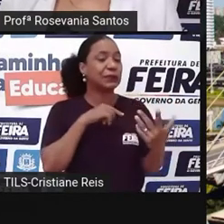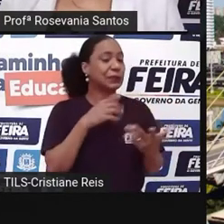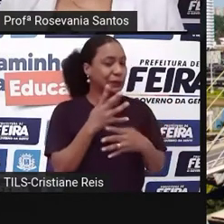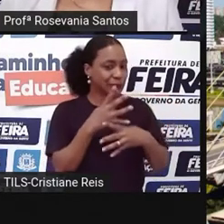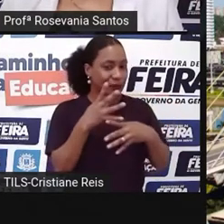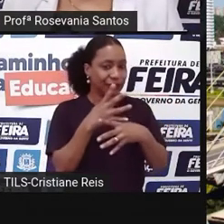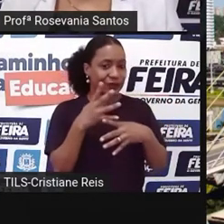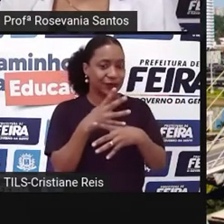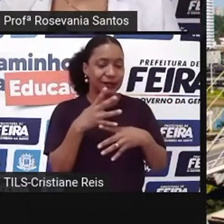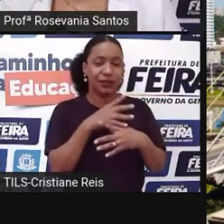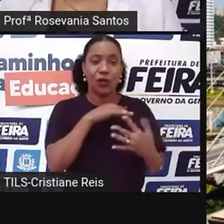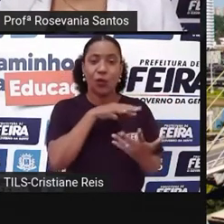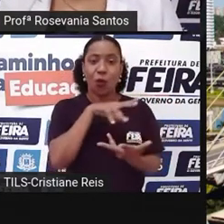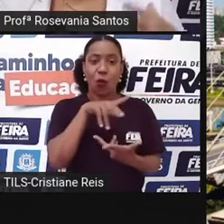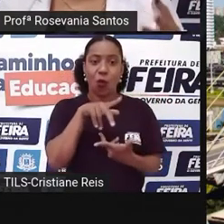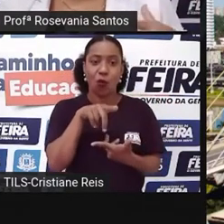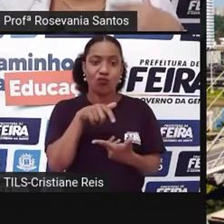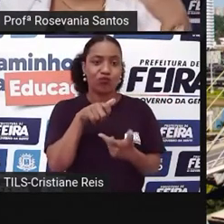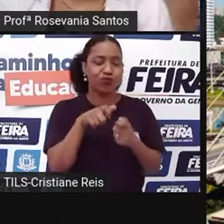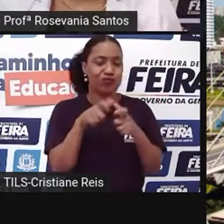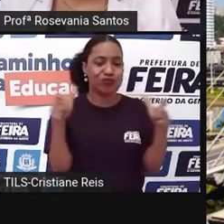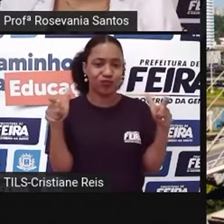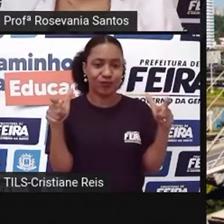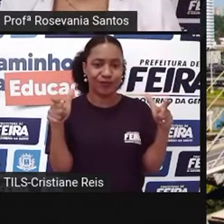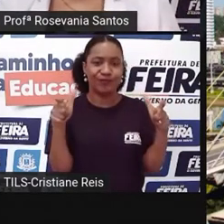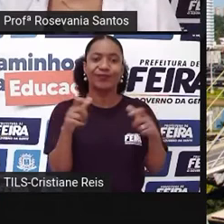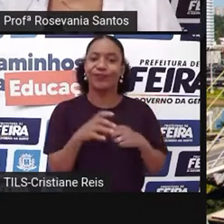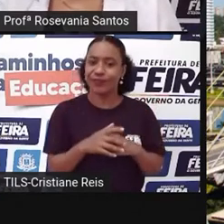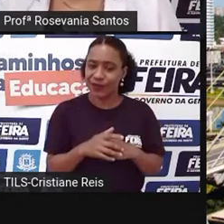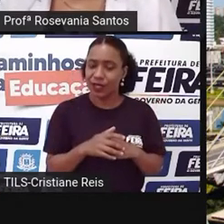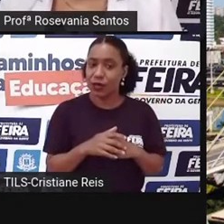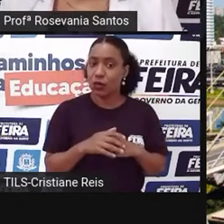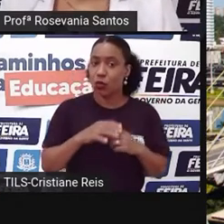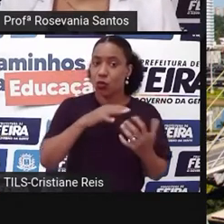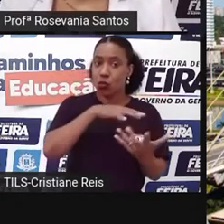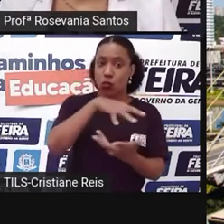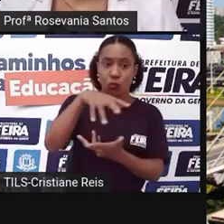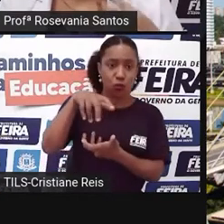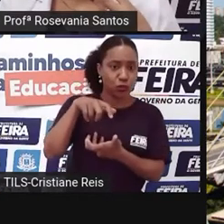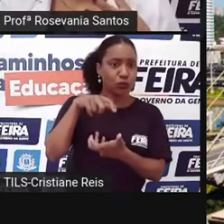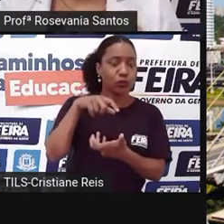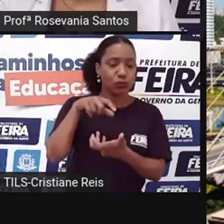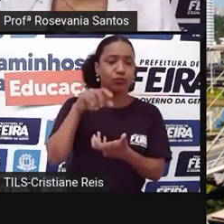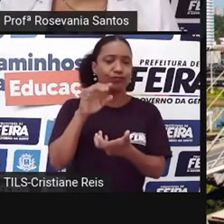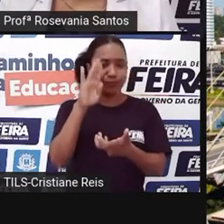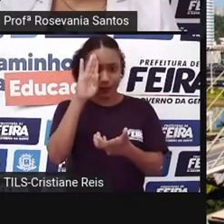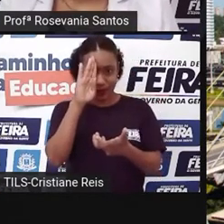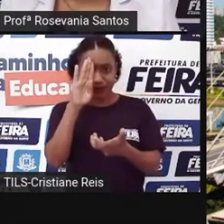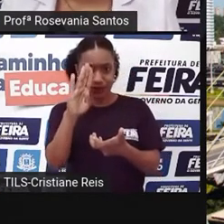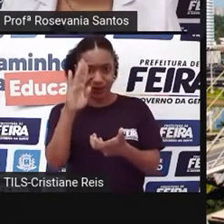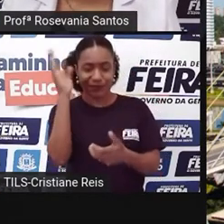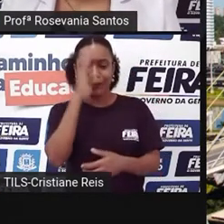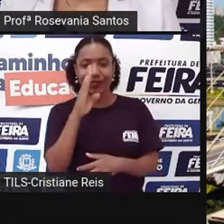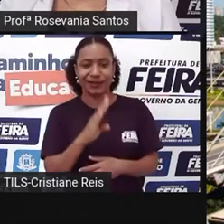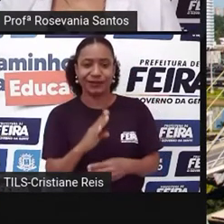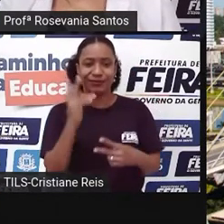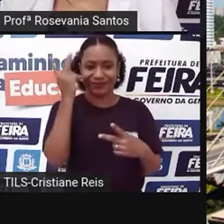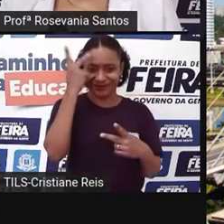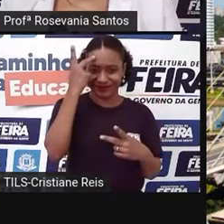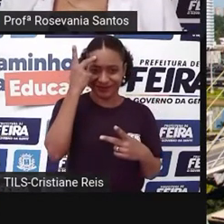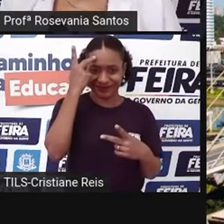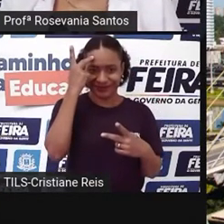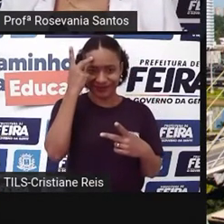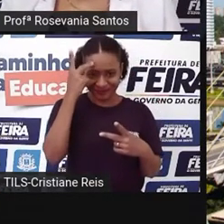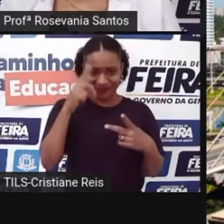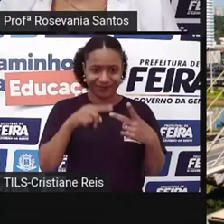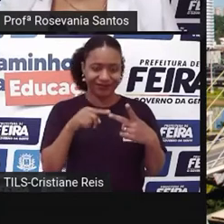né? É, o que que é isso? Cidades que são conhecidas, né, mundialmente. Então, nós temos três metrópoles importantes aí, e